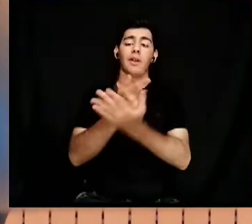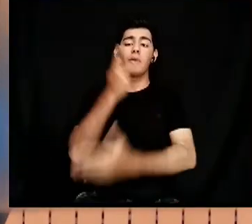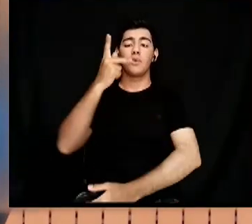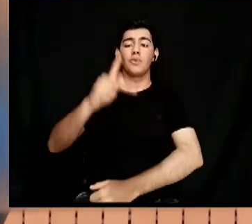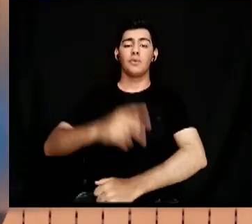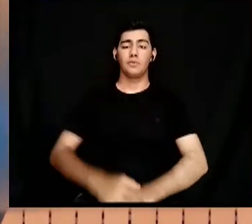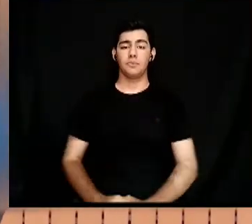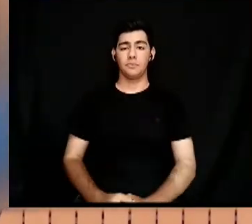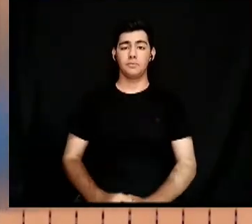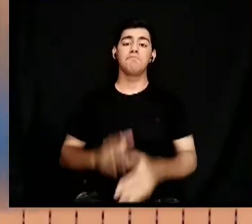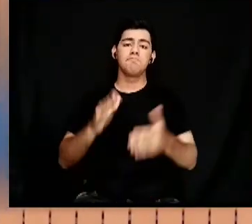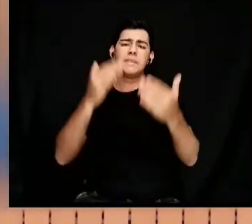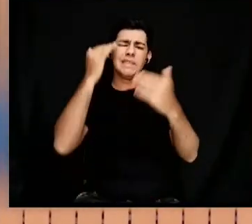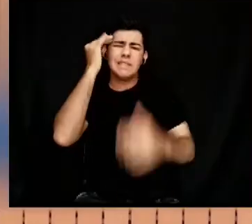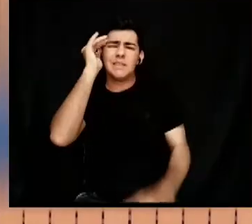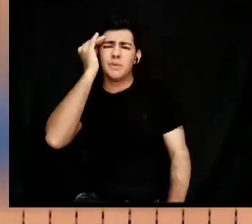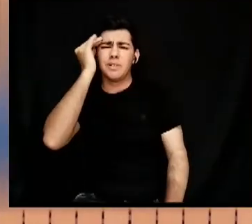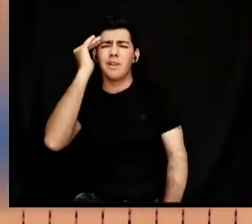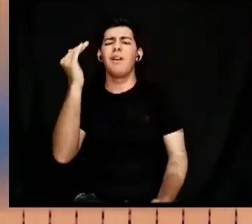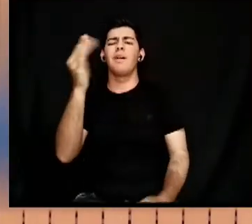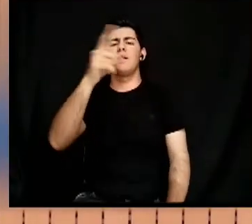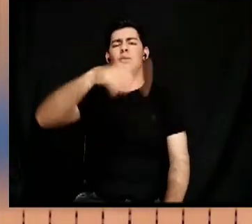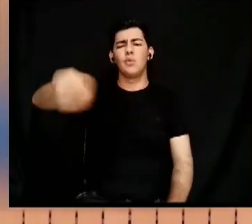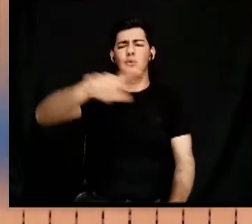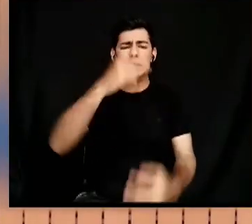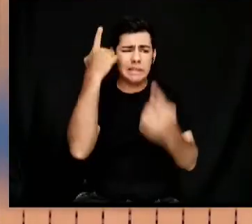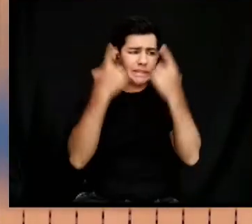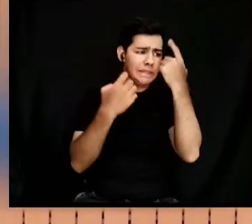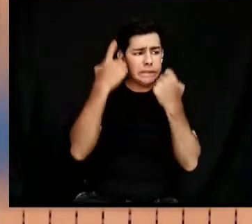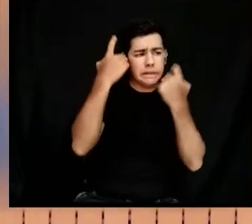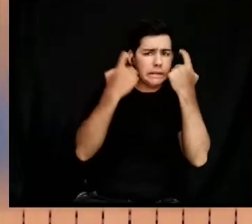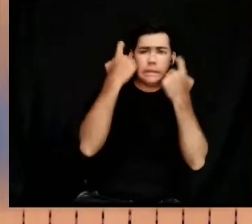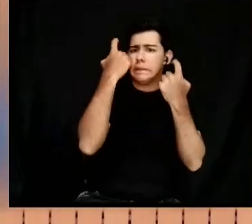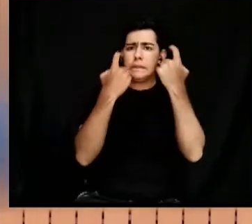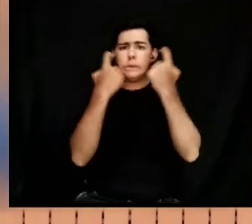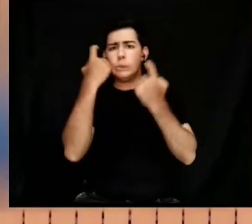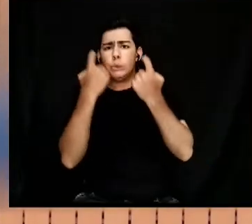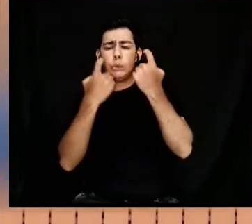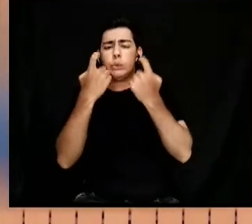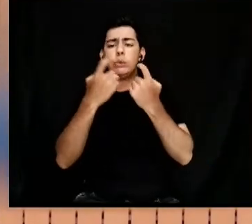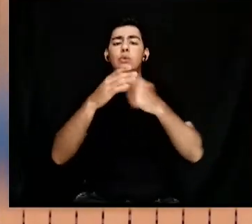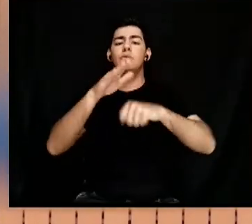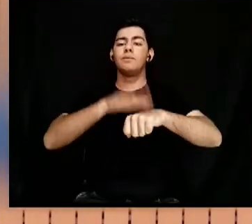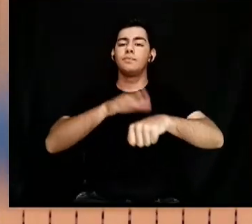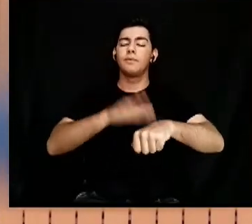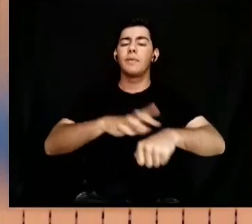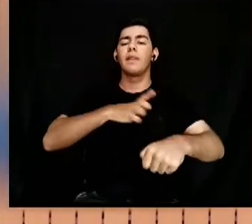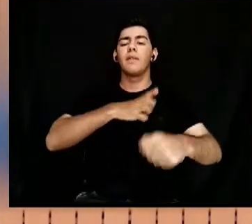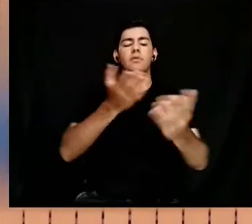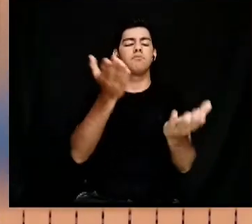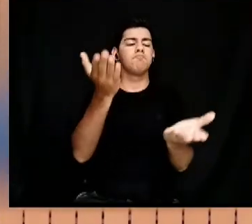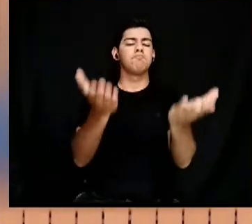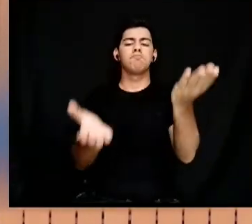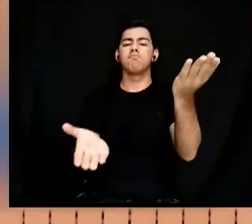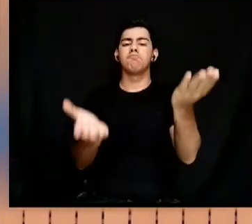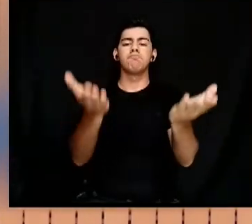a preocupação que a esquerda sempre tem de preservar um equilíbrio entre os